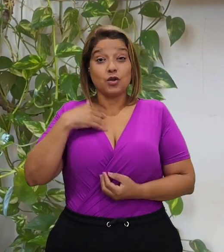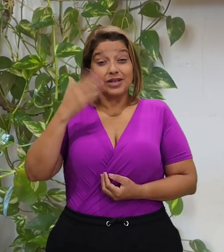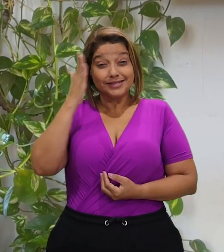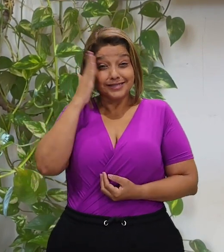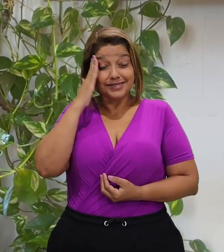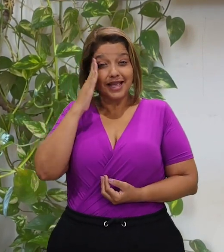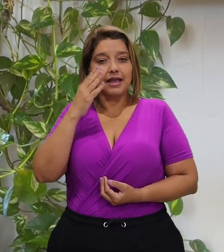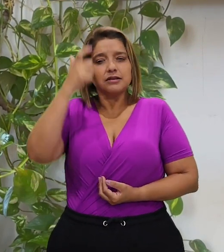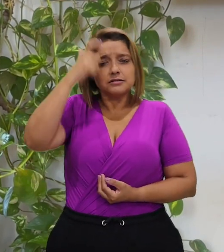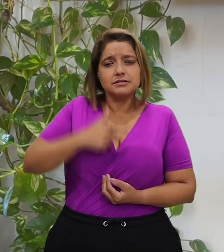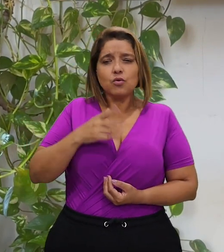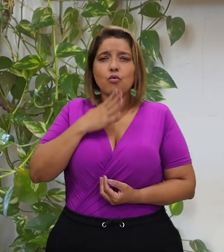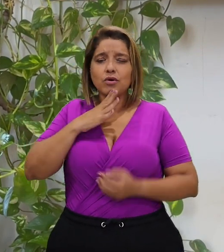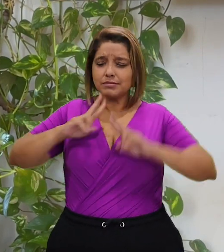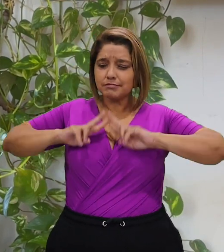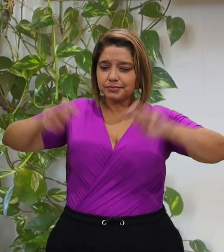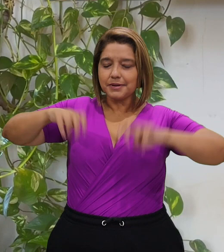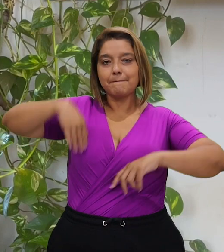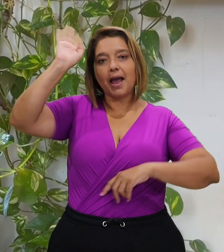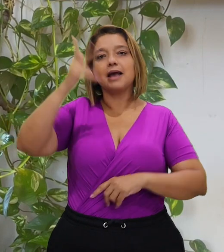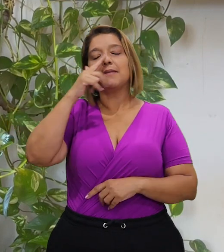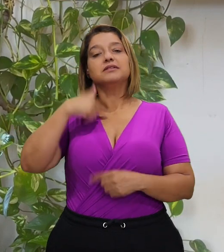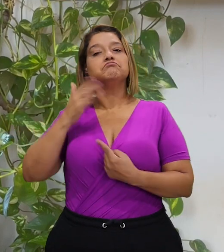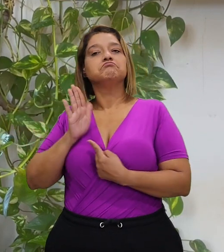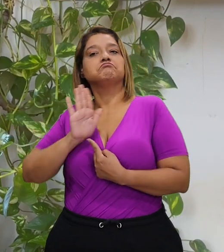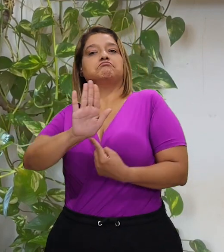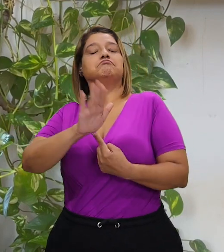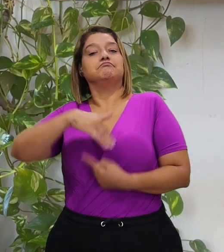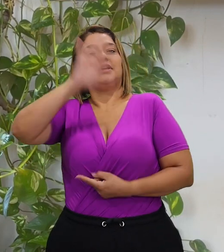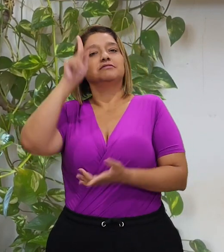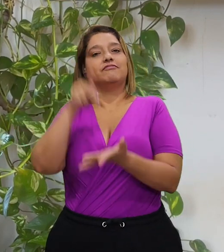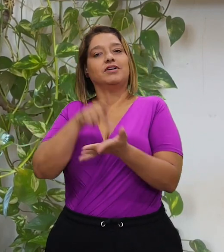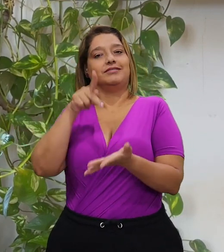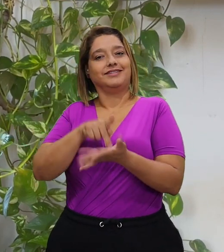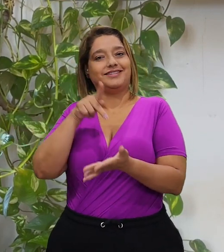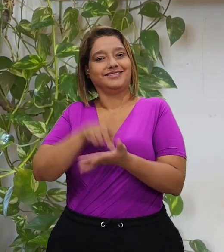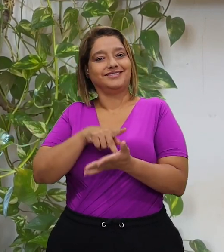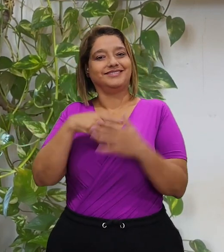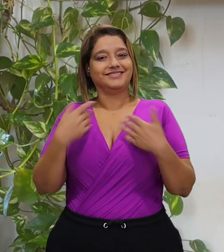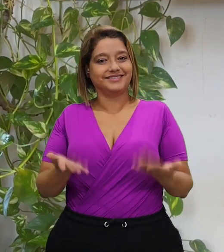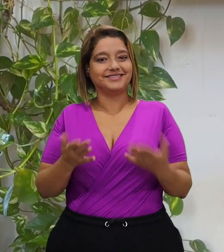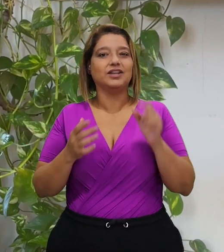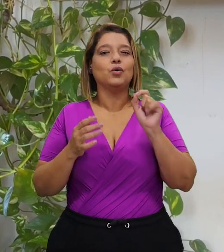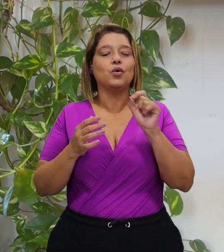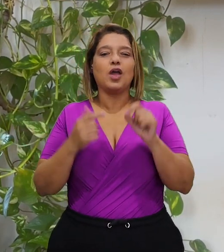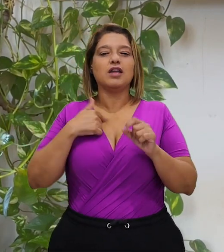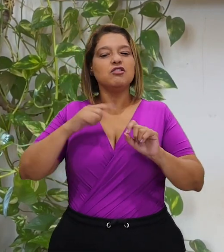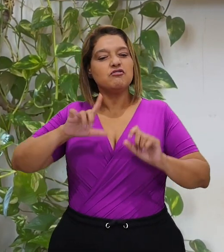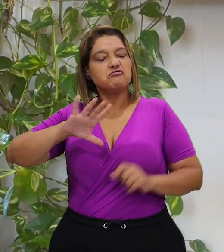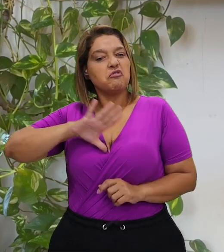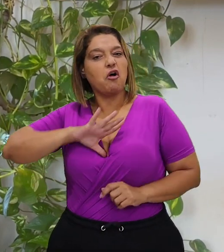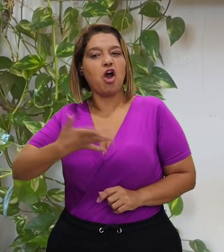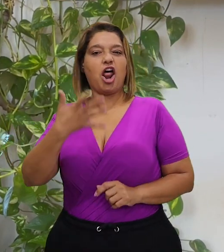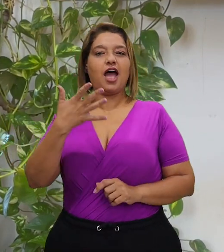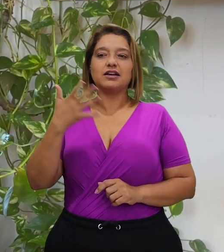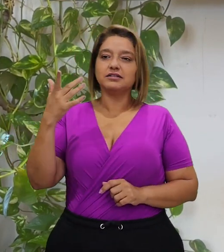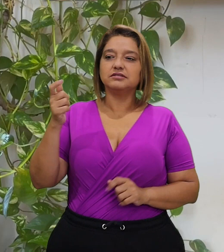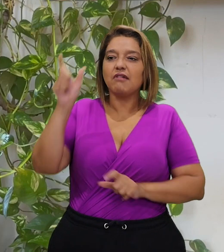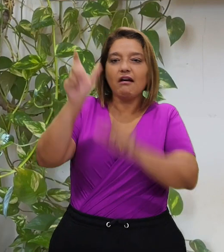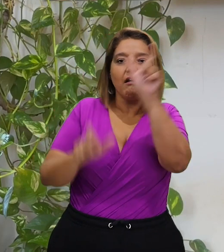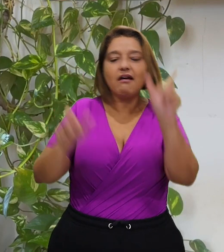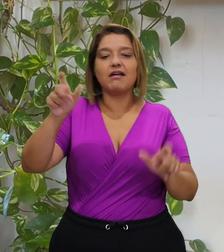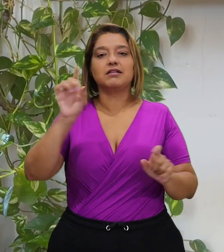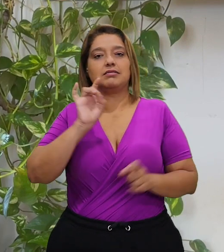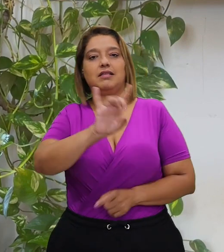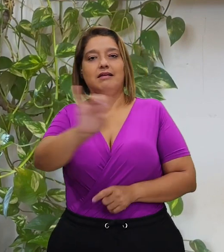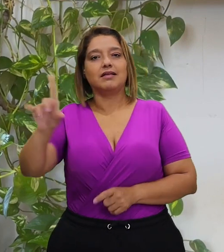possam se encontrar, se conhecerem, terem esse caminho do autoconhecimento. Porque quanto mais você